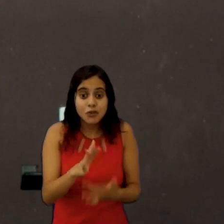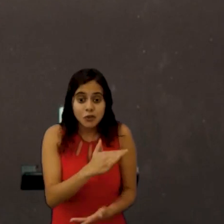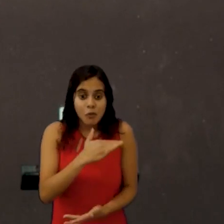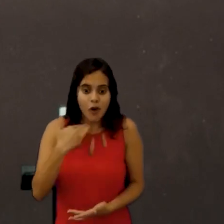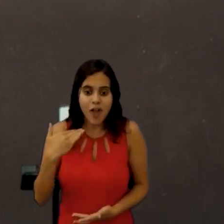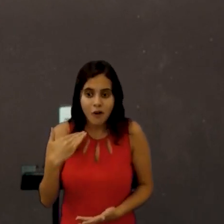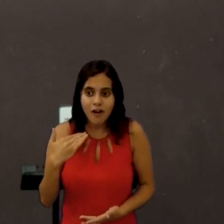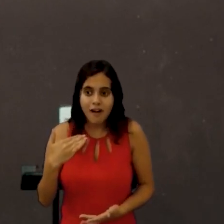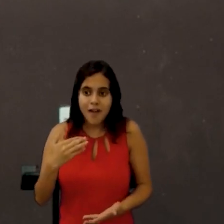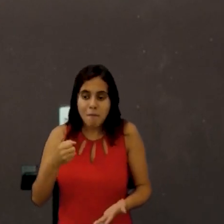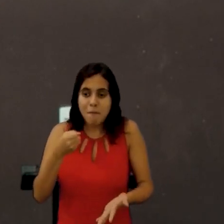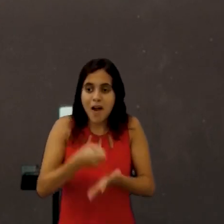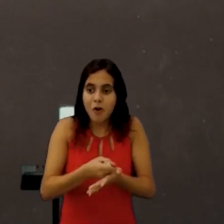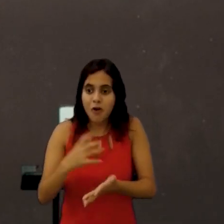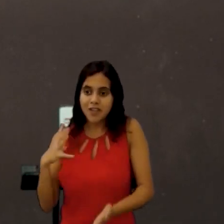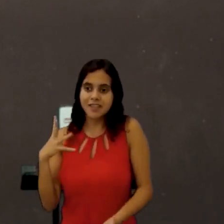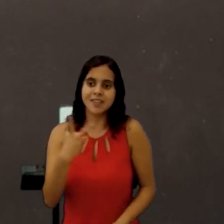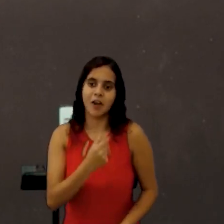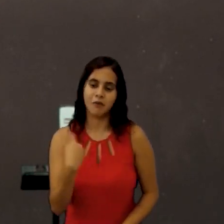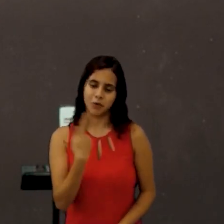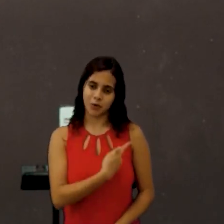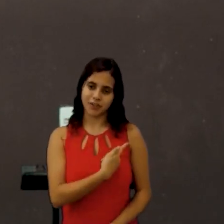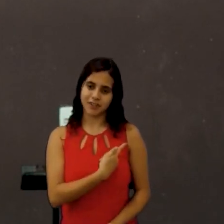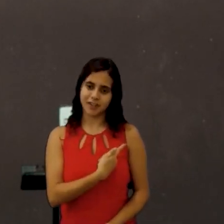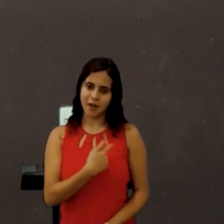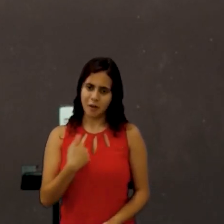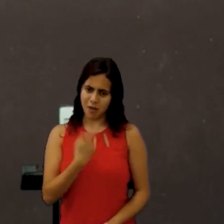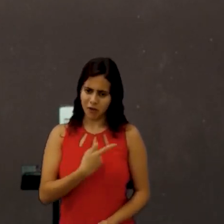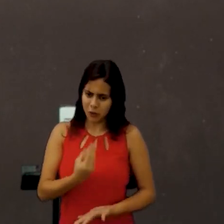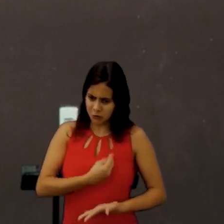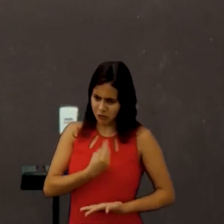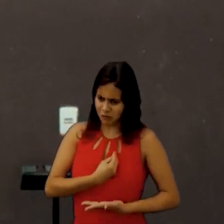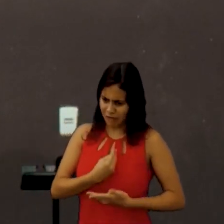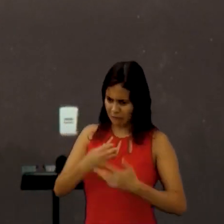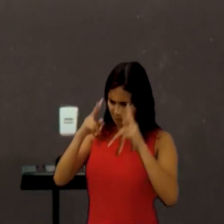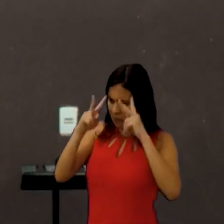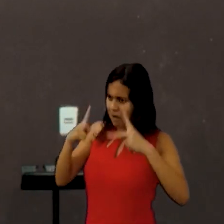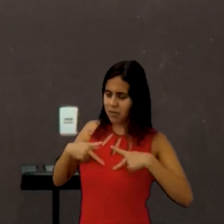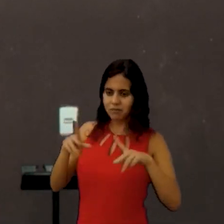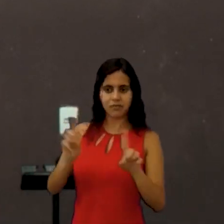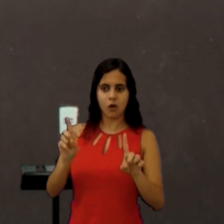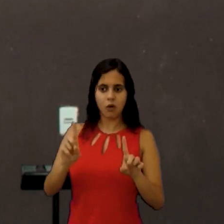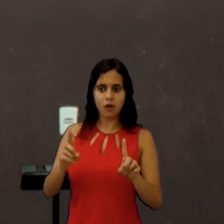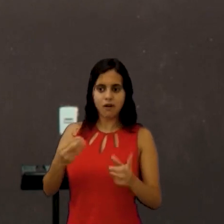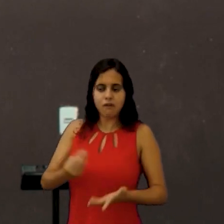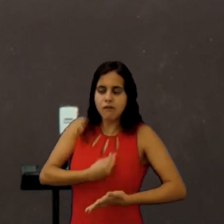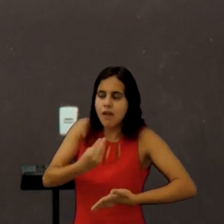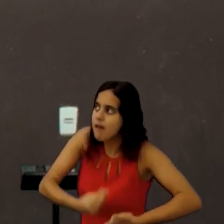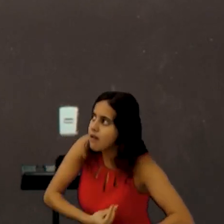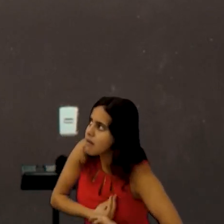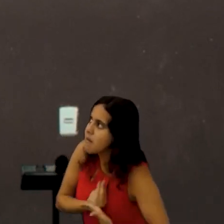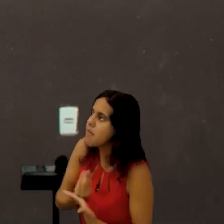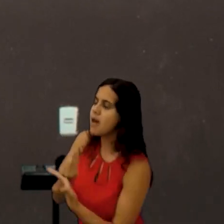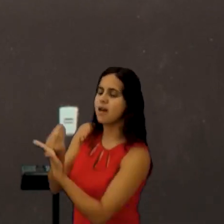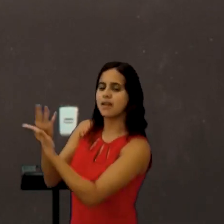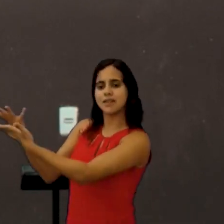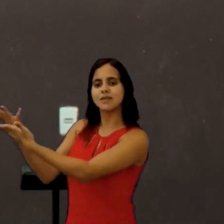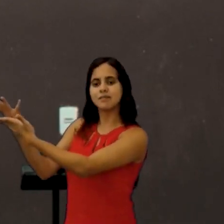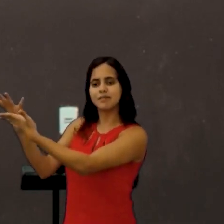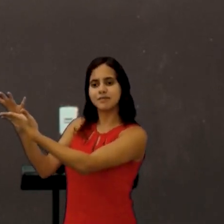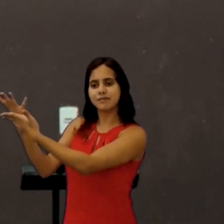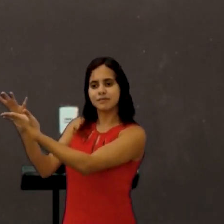ele morreu não para que você viva para si mesmo, mas ele morreu para que você viva para ele.